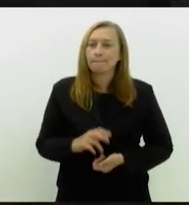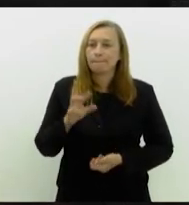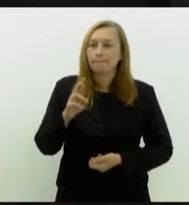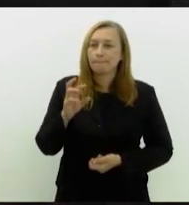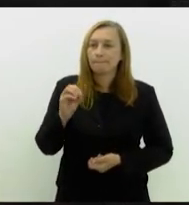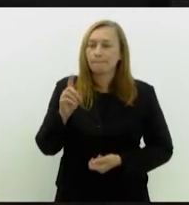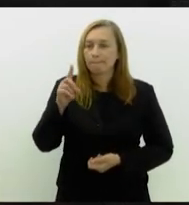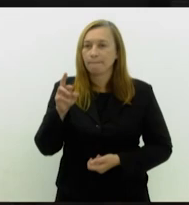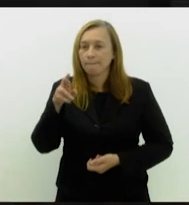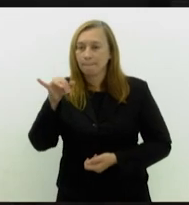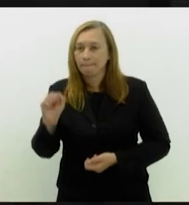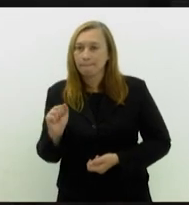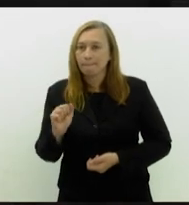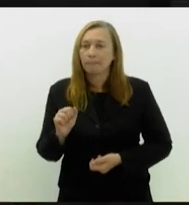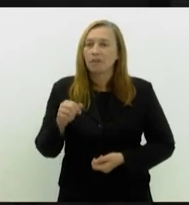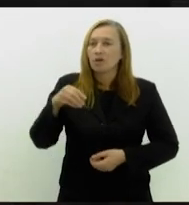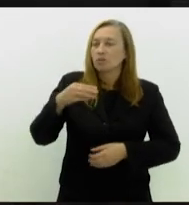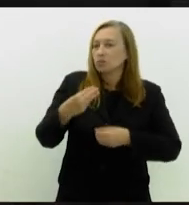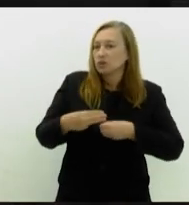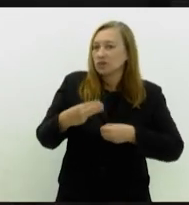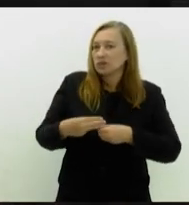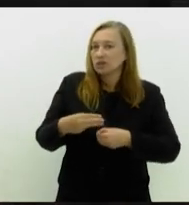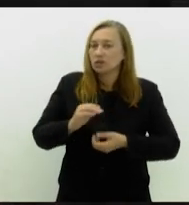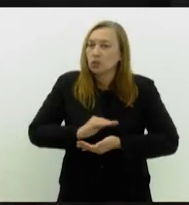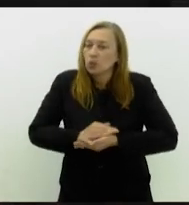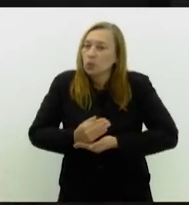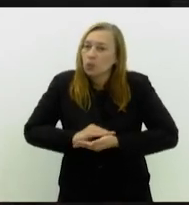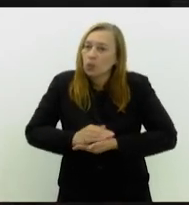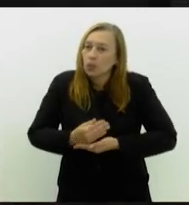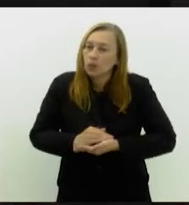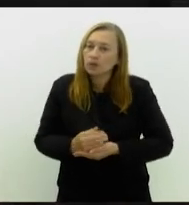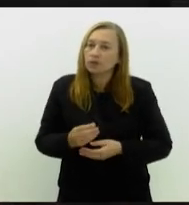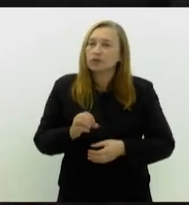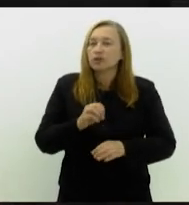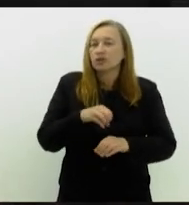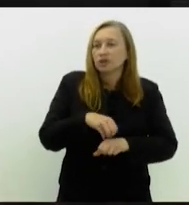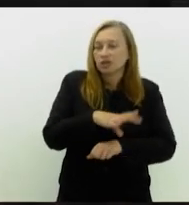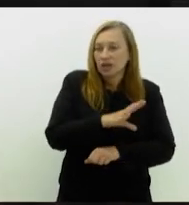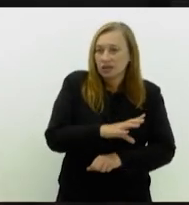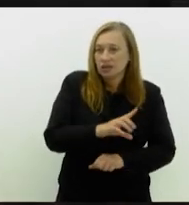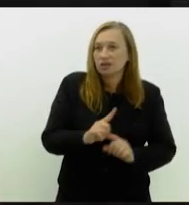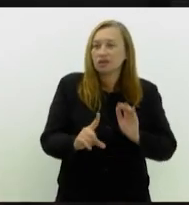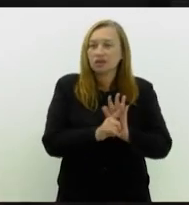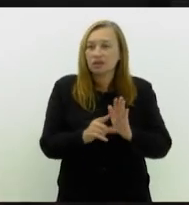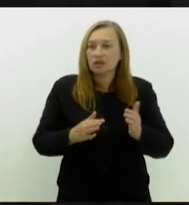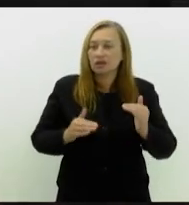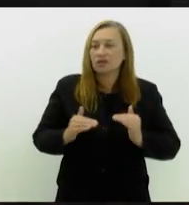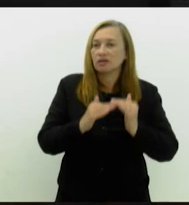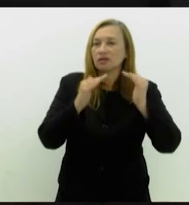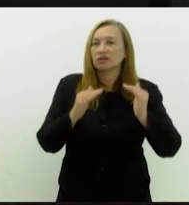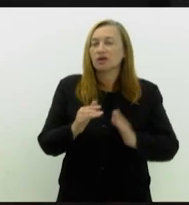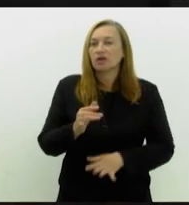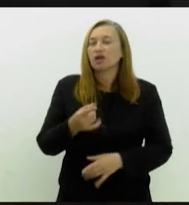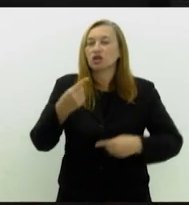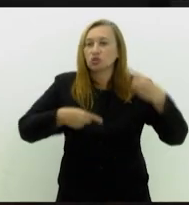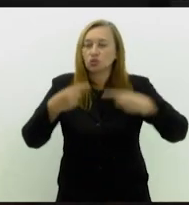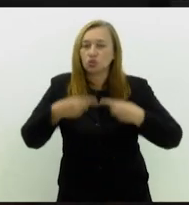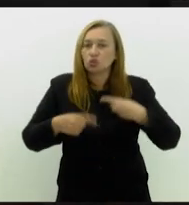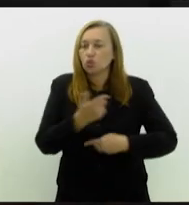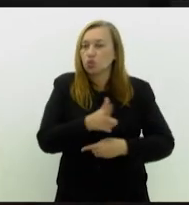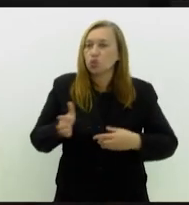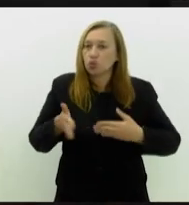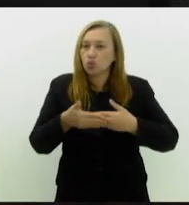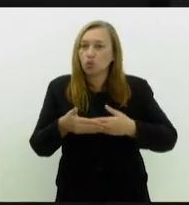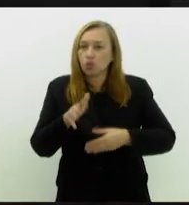município de Rio das Ostra parecer da comissão de indicação Legislativa favorável relator Deputado Felipe Soares em discussão não havendo quem quera